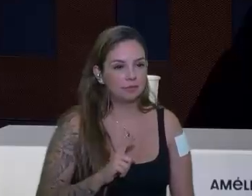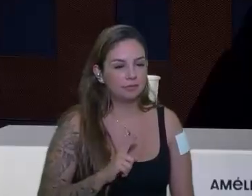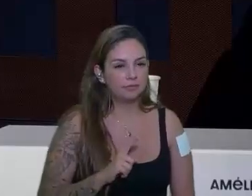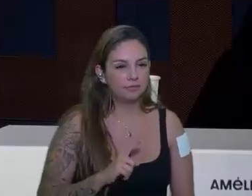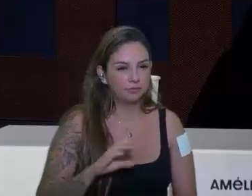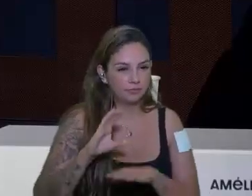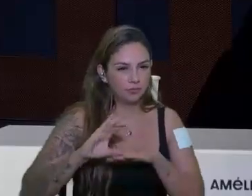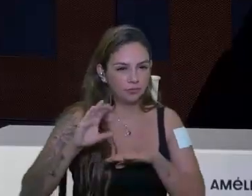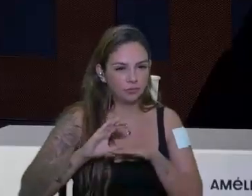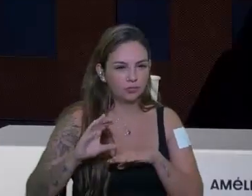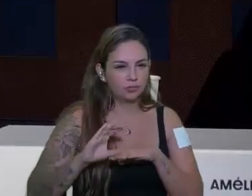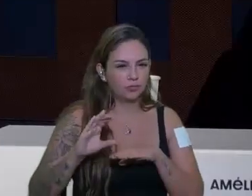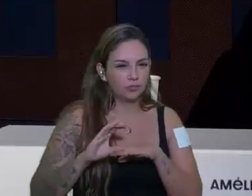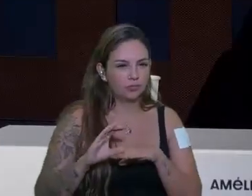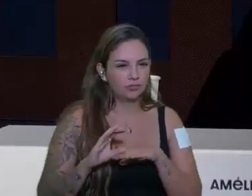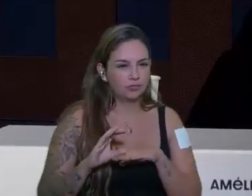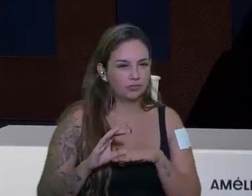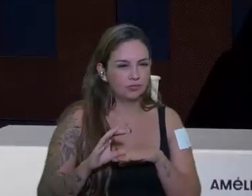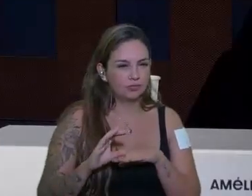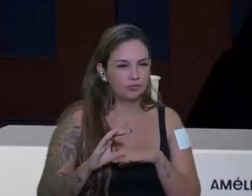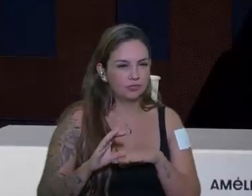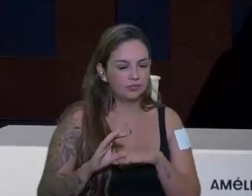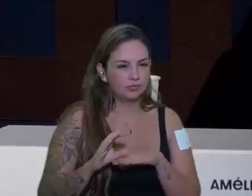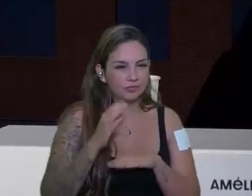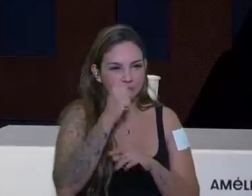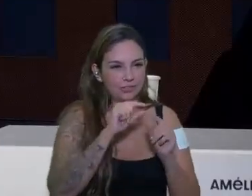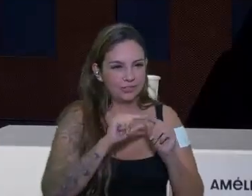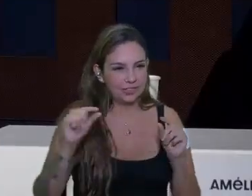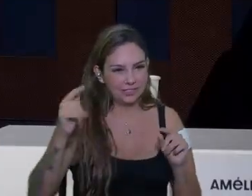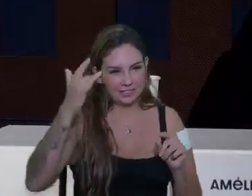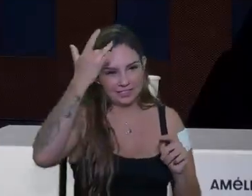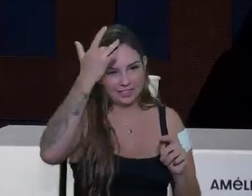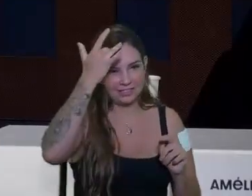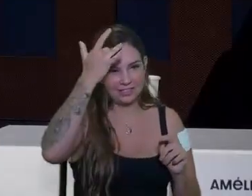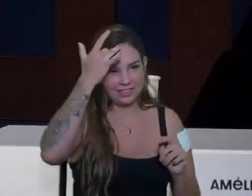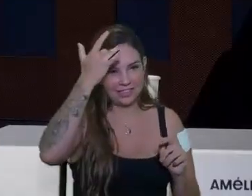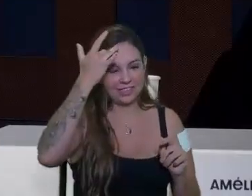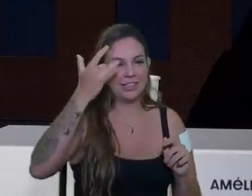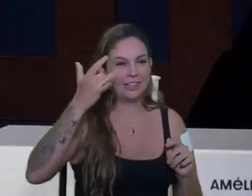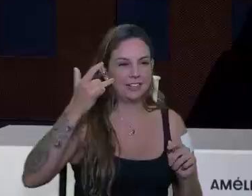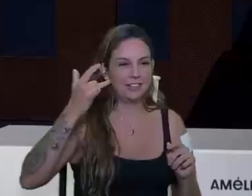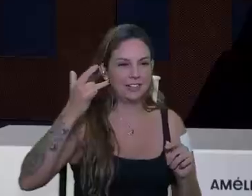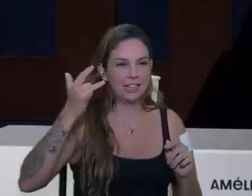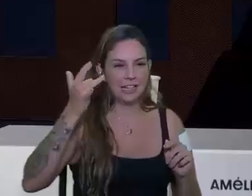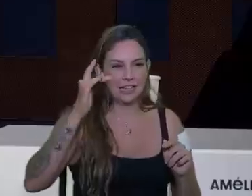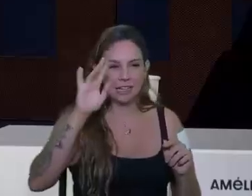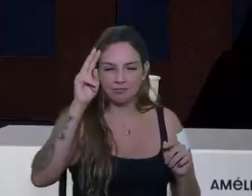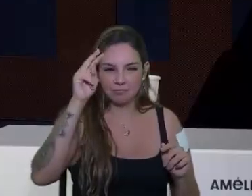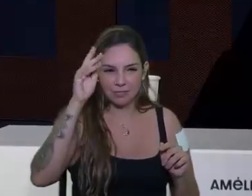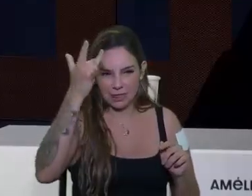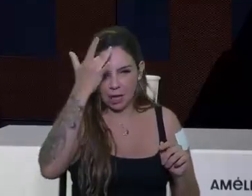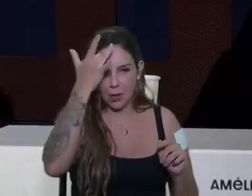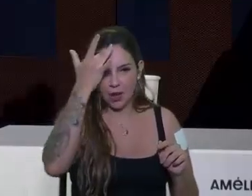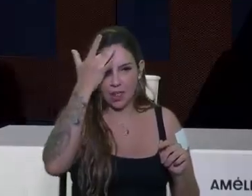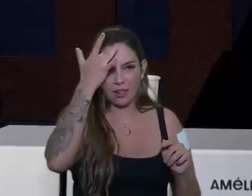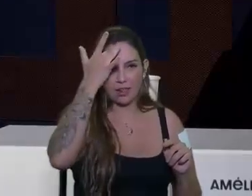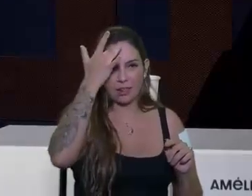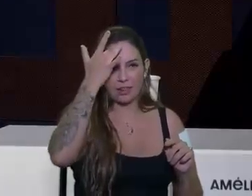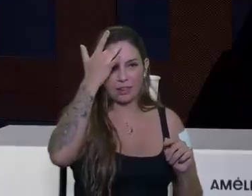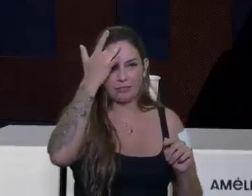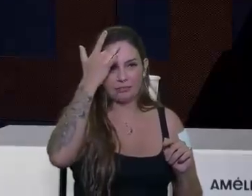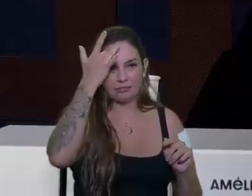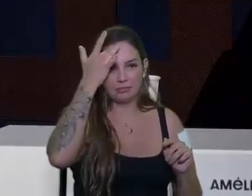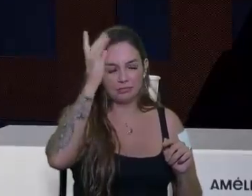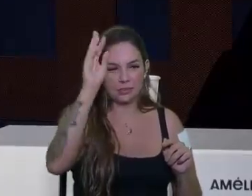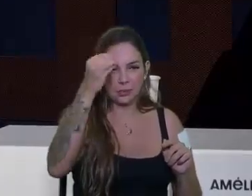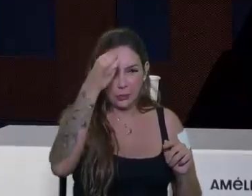esses cursinhos, assim, bem assim, quase que a frase decorada, você vai enfiando uma tese, o argumento, mas